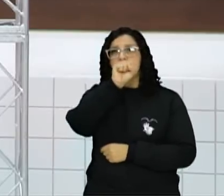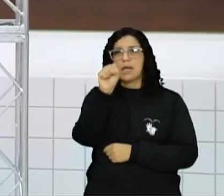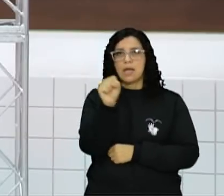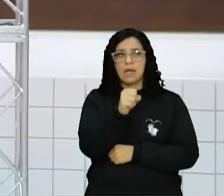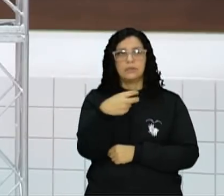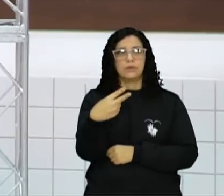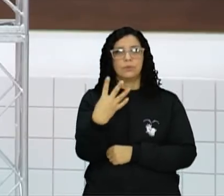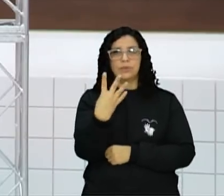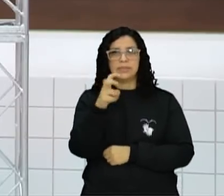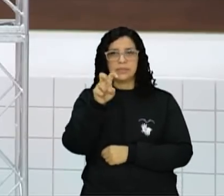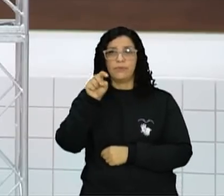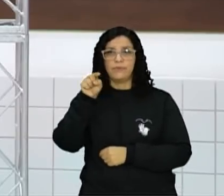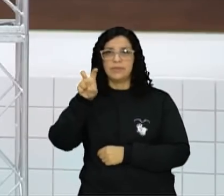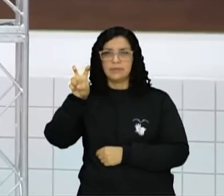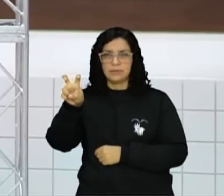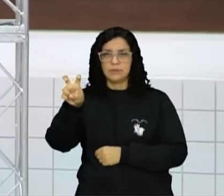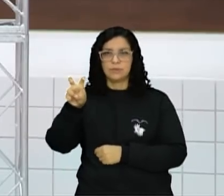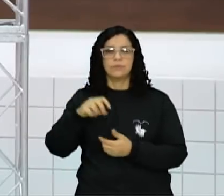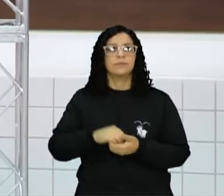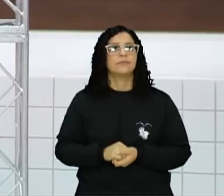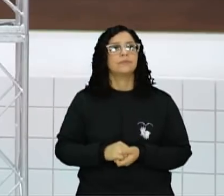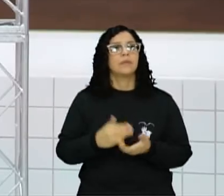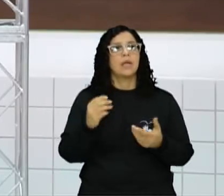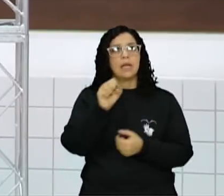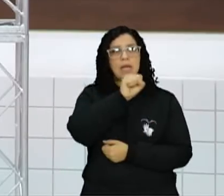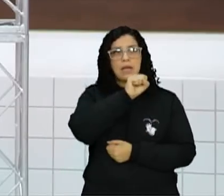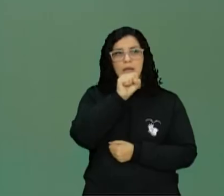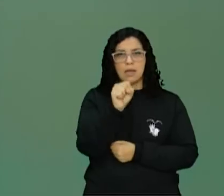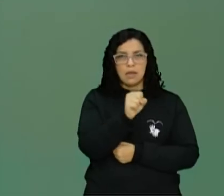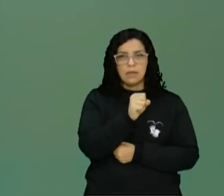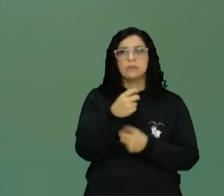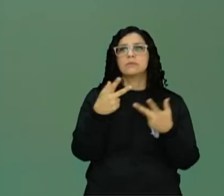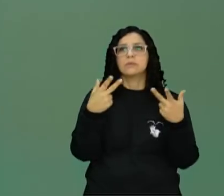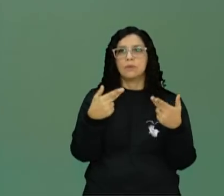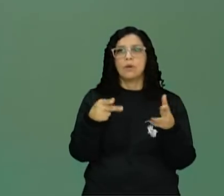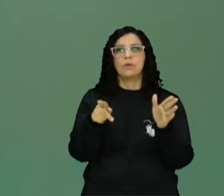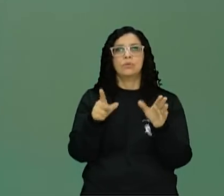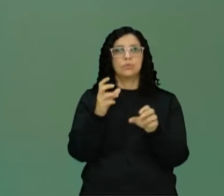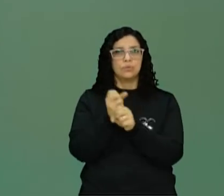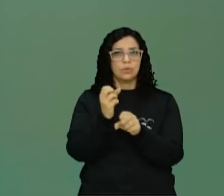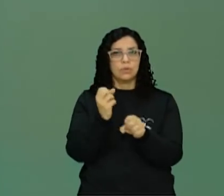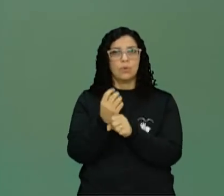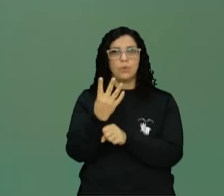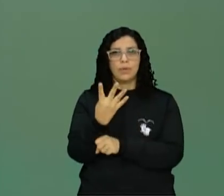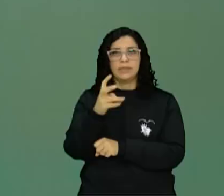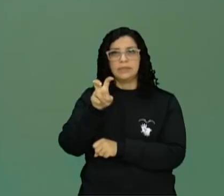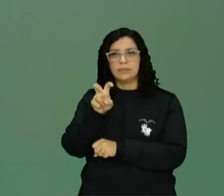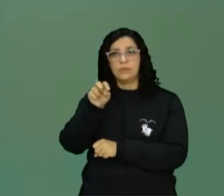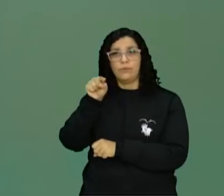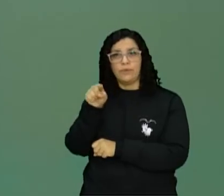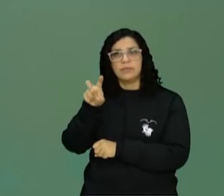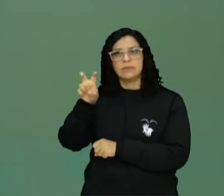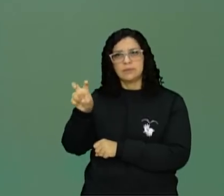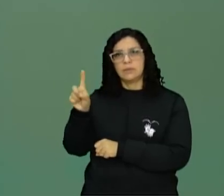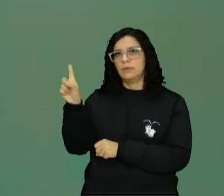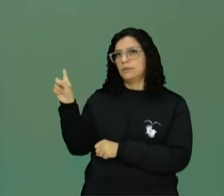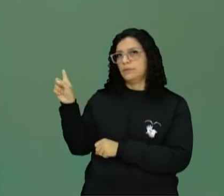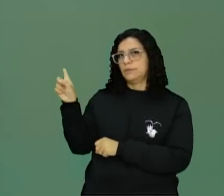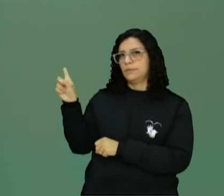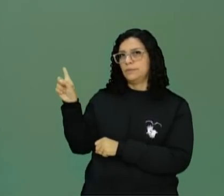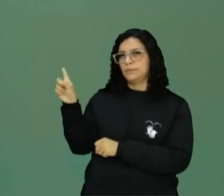vai dar 45. Então, a soma dos 5 primeiros termos vai ser 45